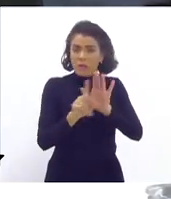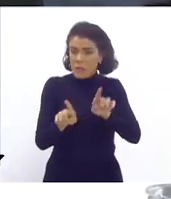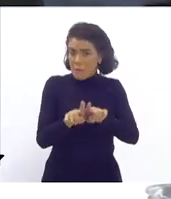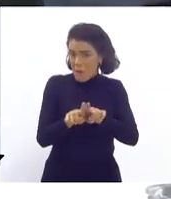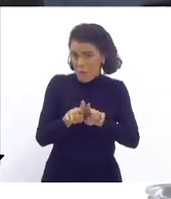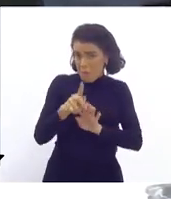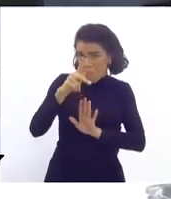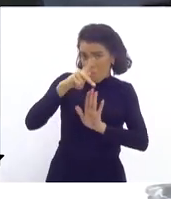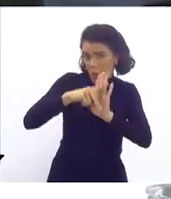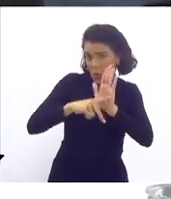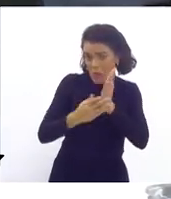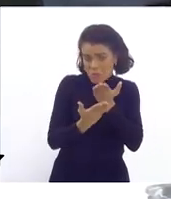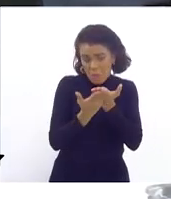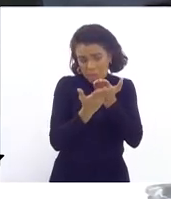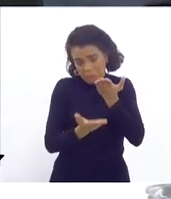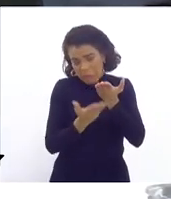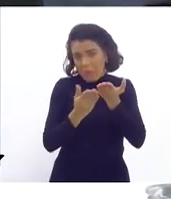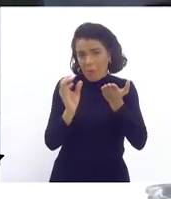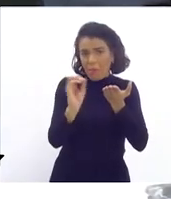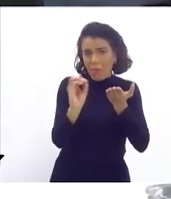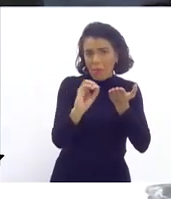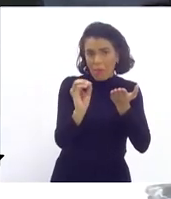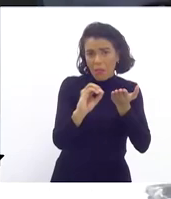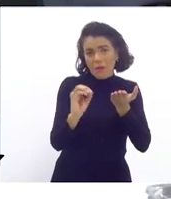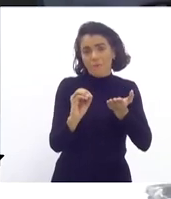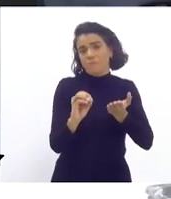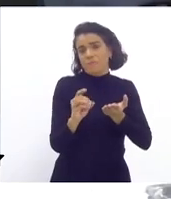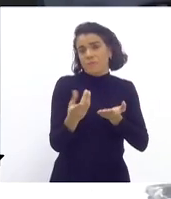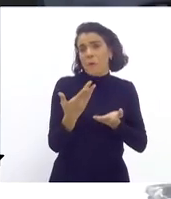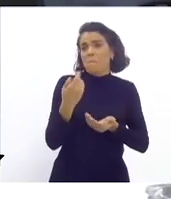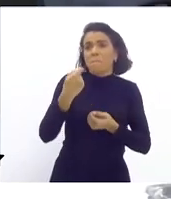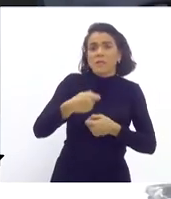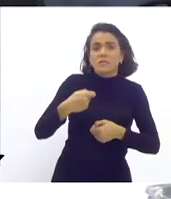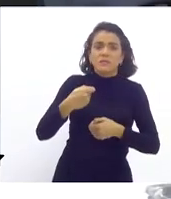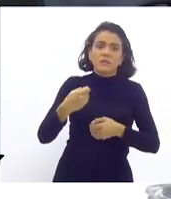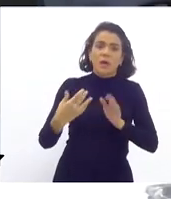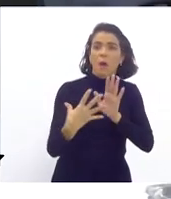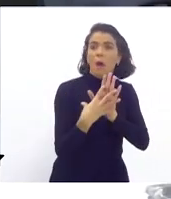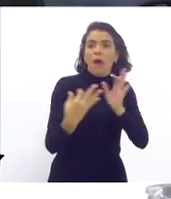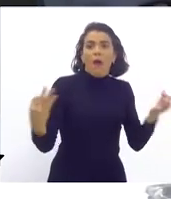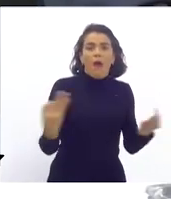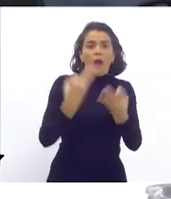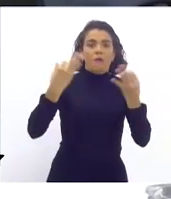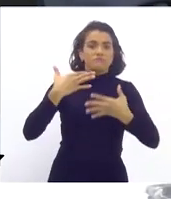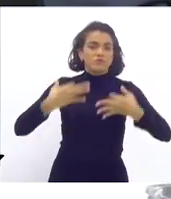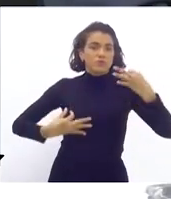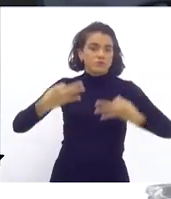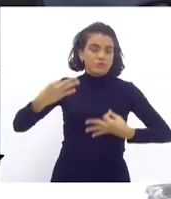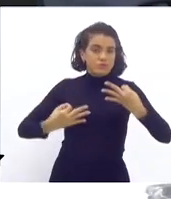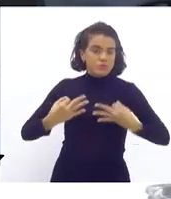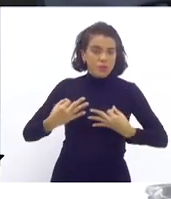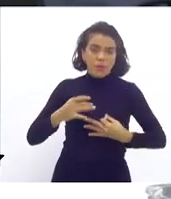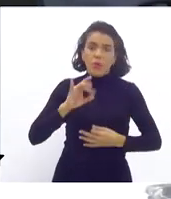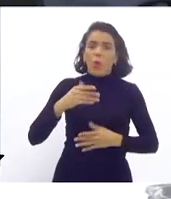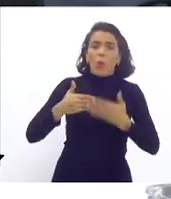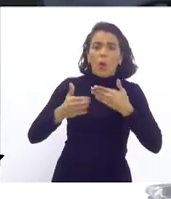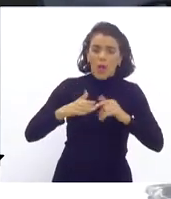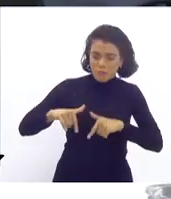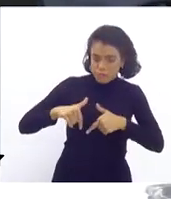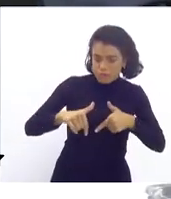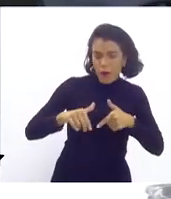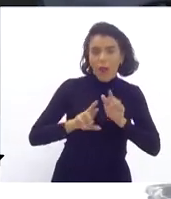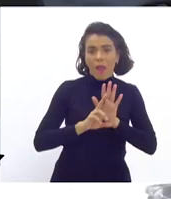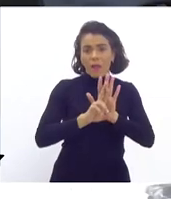e não precisa ser um jurista exemplar para saber que qualquer atos só se faz com representação